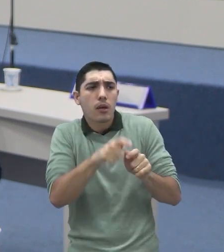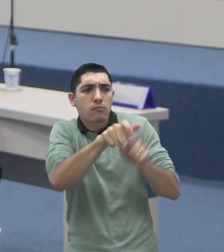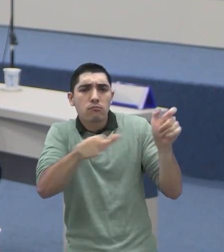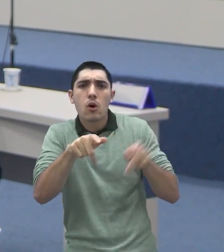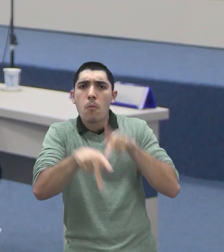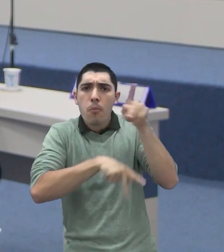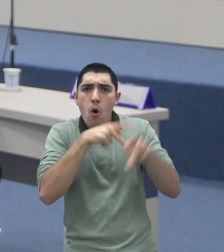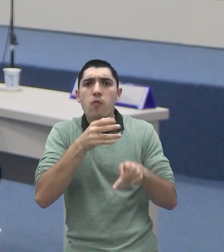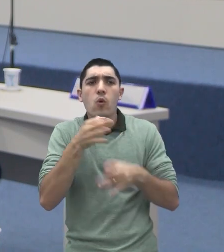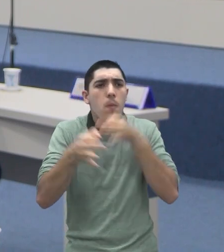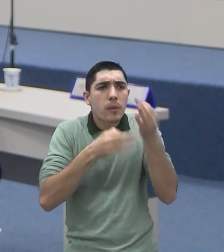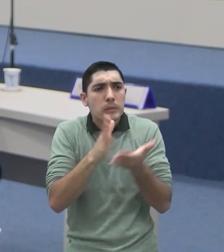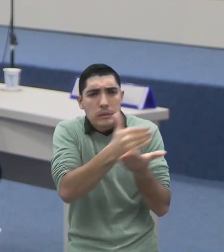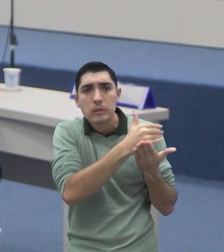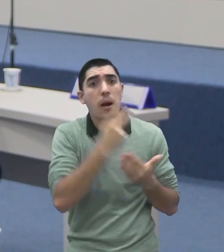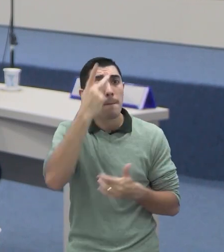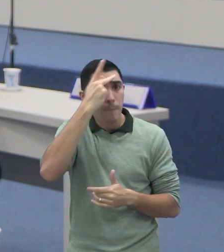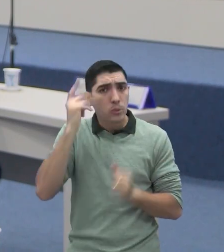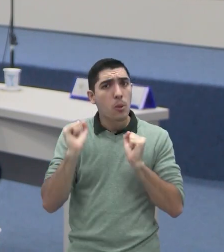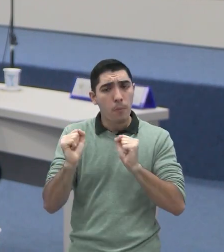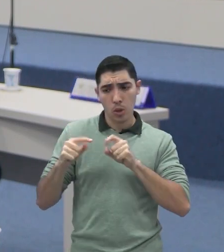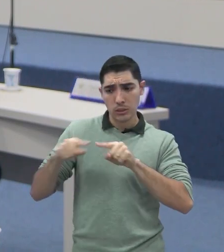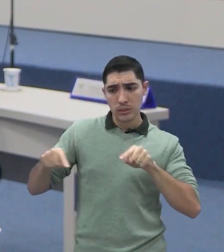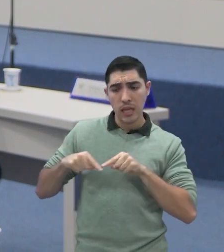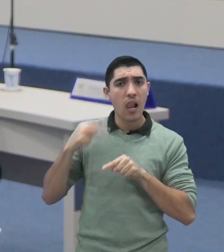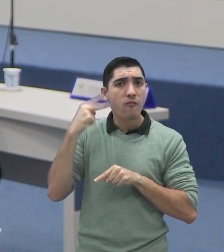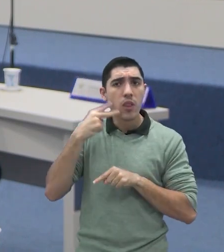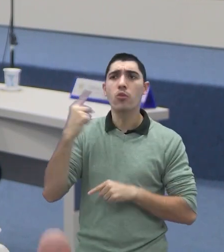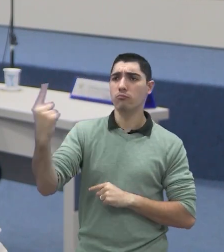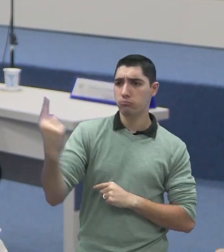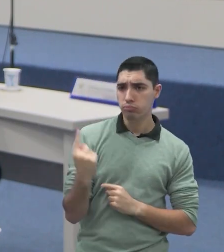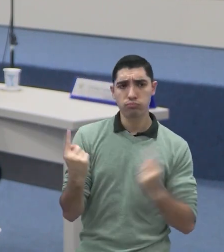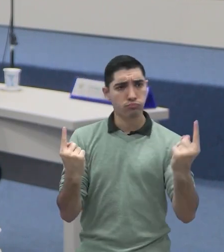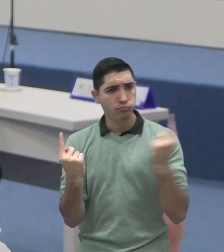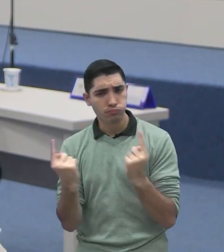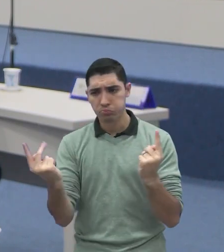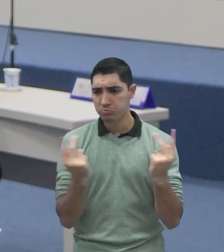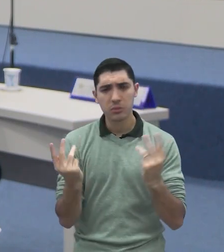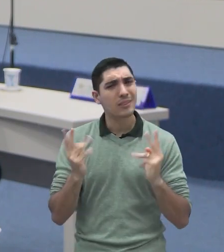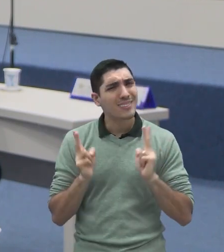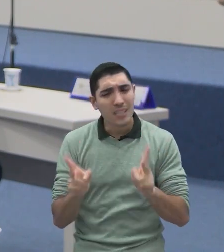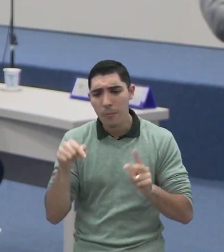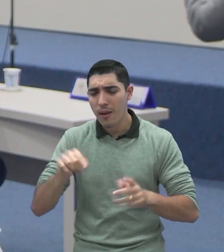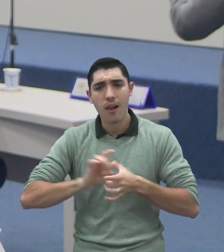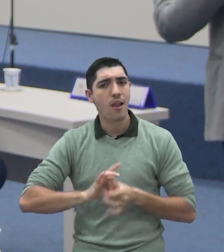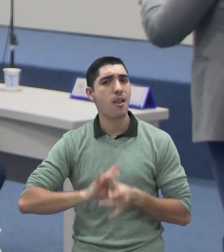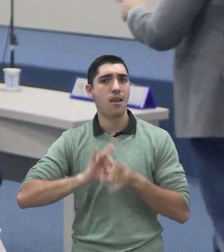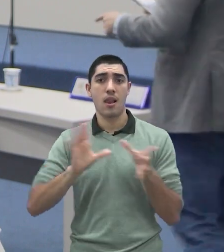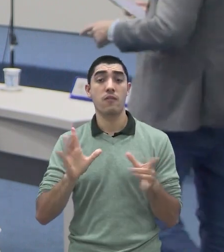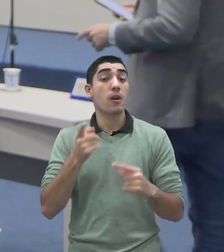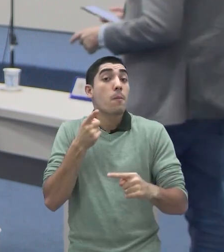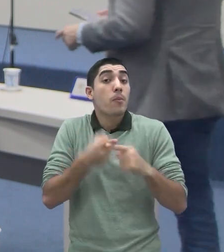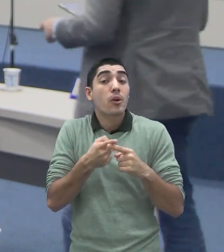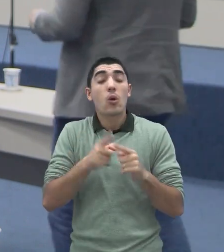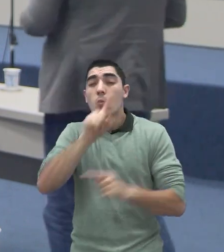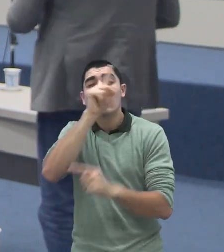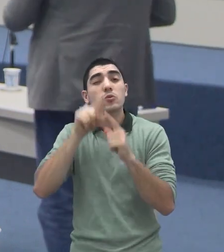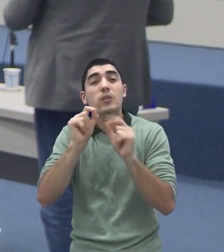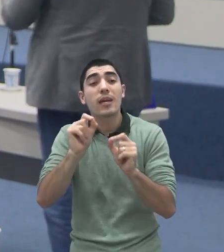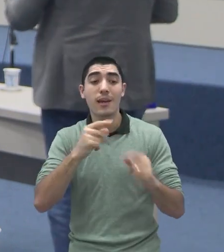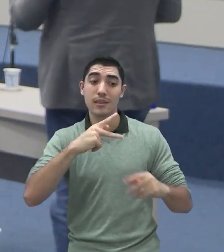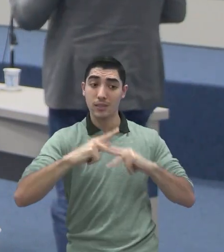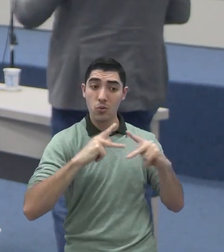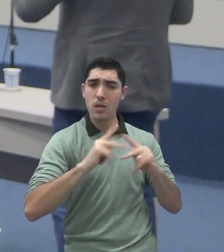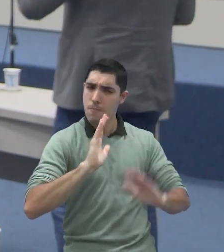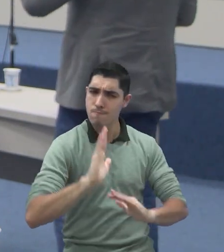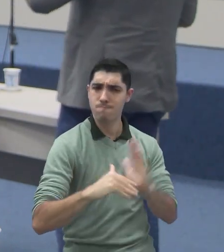a população nos nossos gabinetes, aqui em sessões. A todo momento a gente está aberto, porque o que a gente quer é uma cidade bem